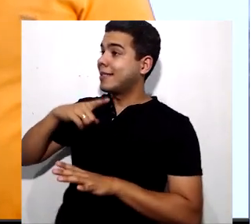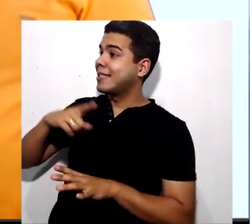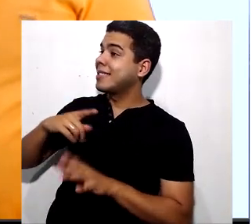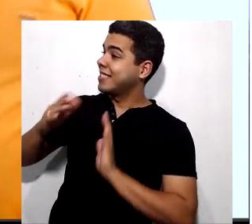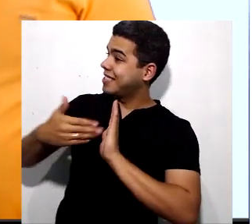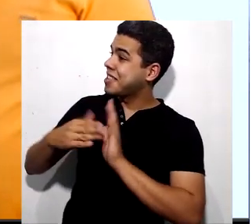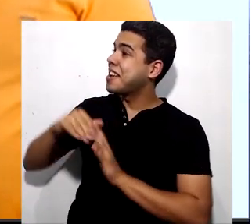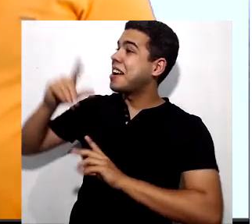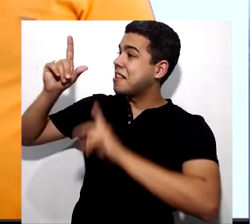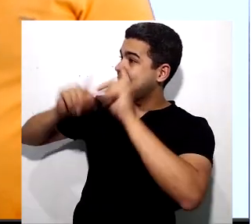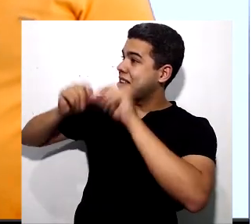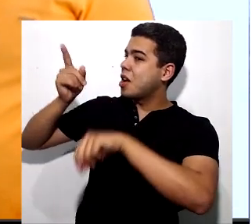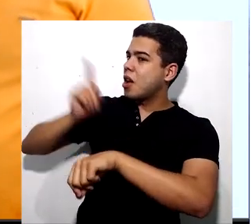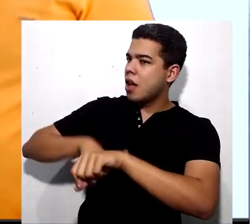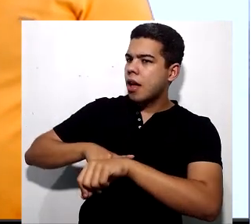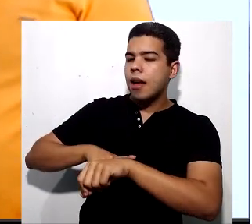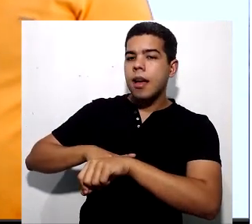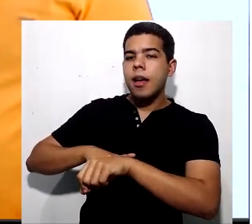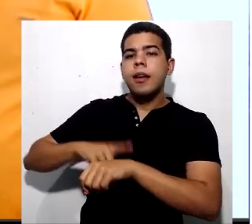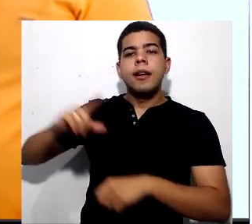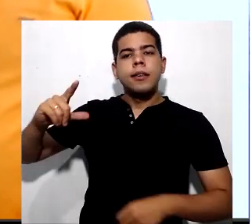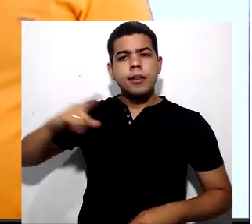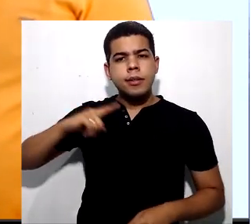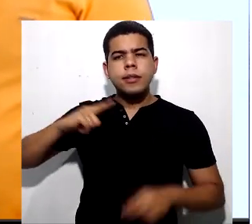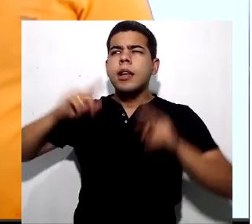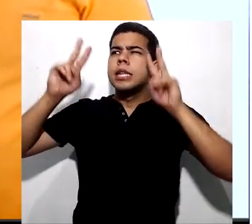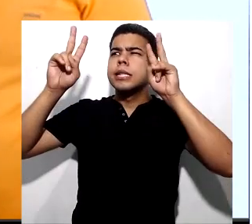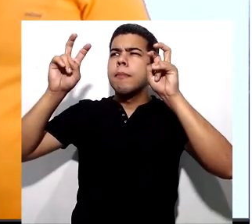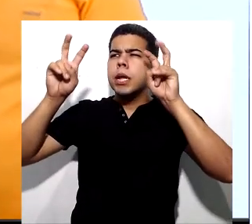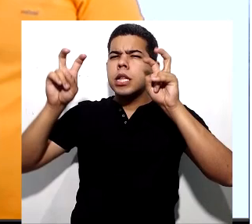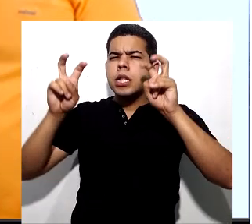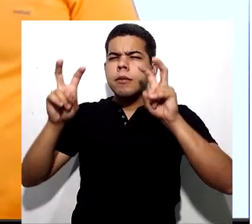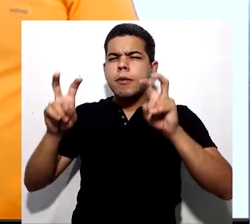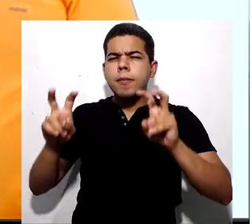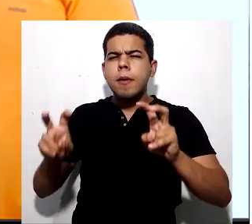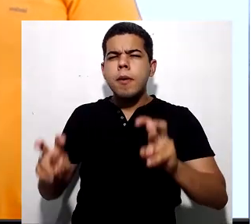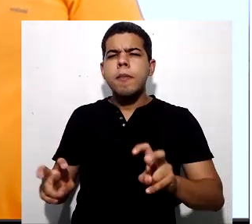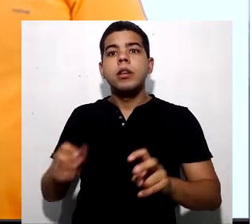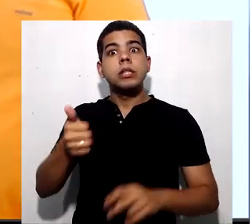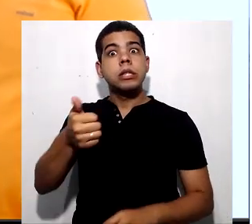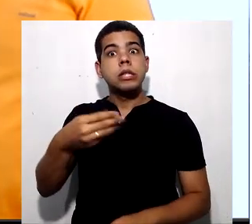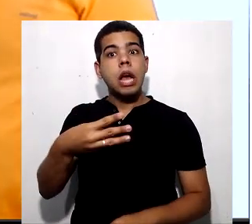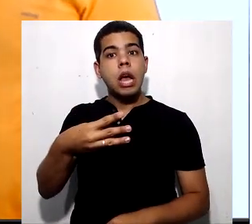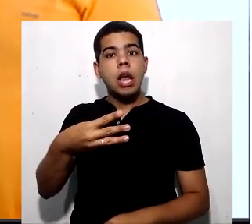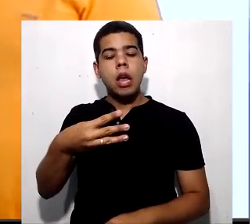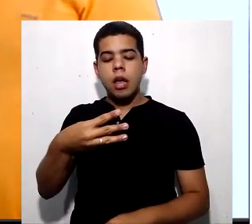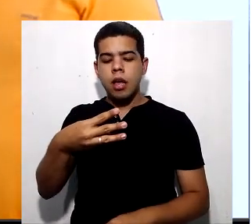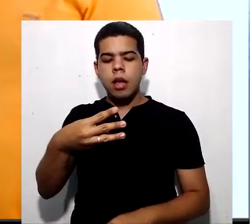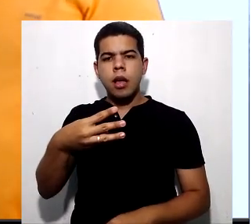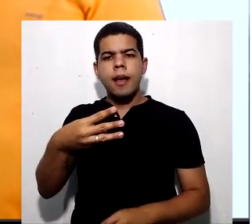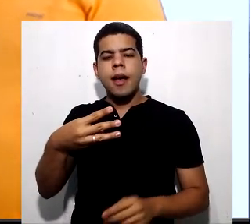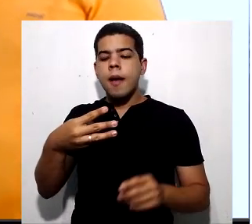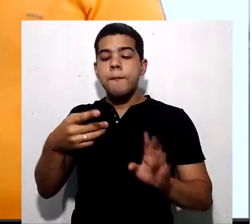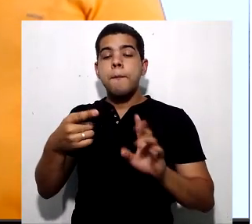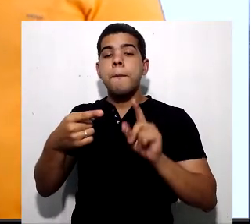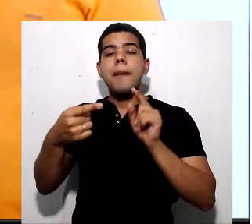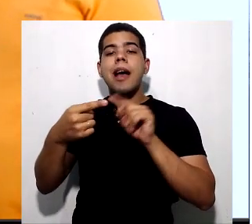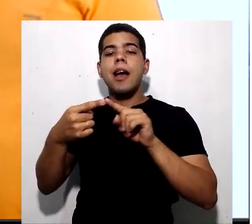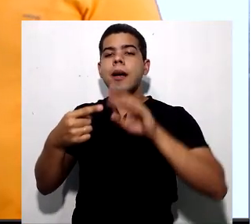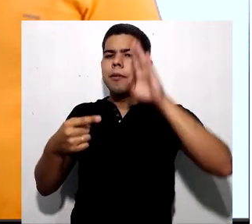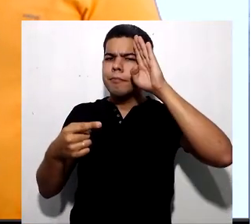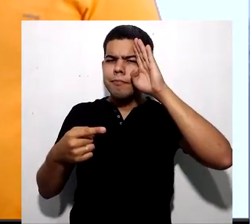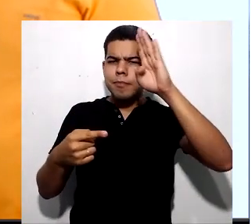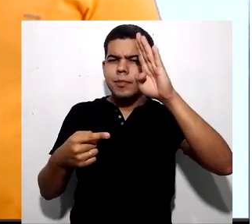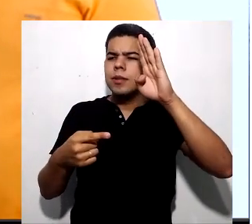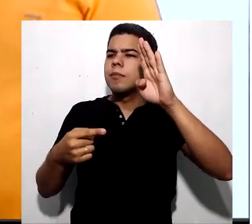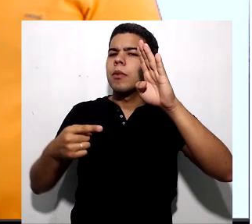Estrela, é uma obra que tem 13 títulos, são 13 títulos. E o título escolhido, o principal, vai ser A Hora da Estrela.